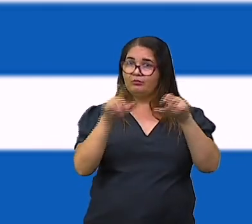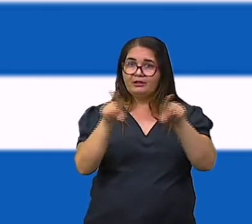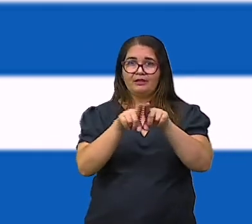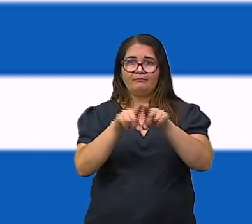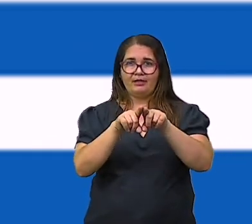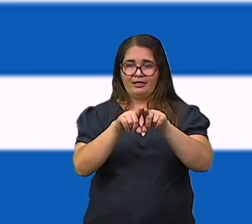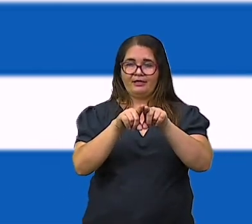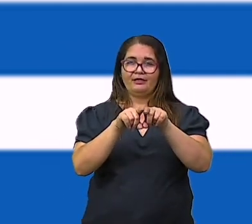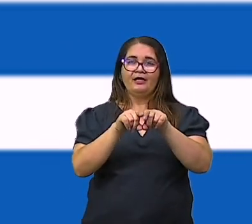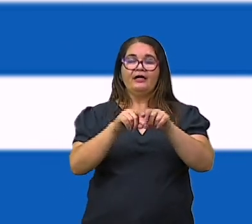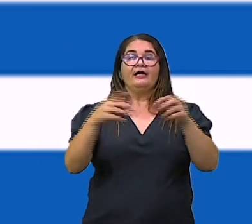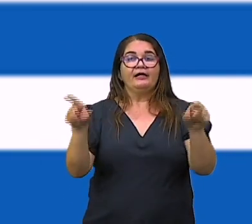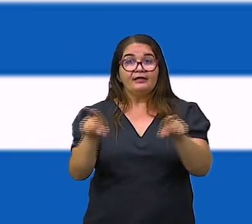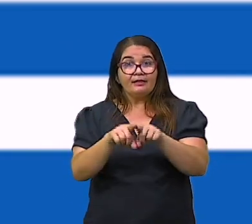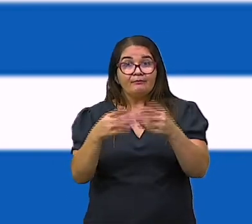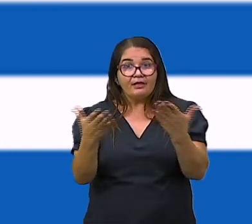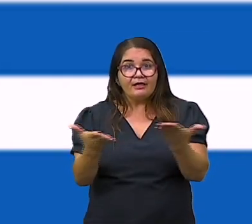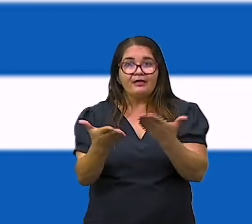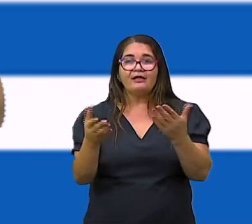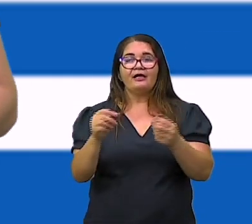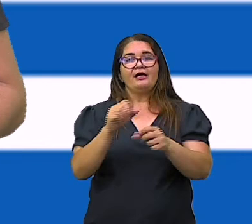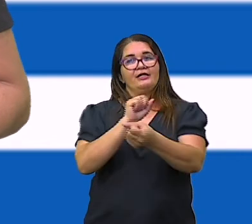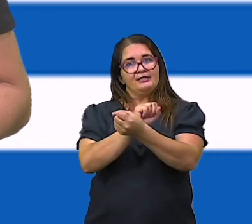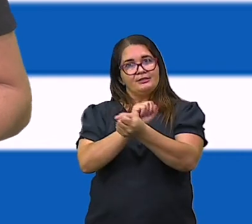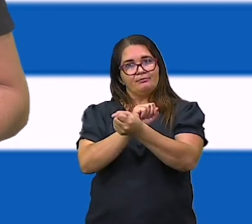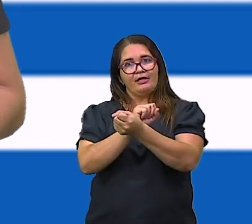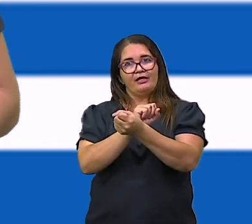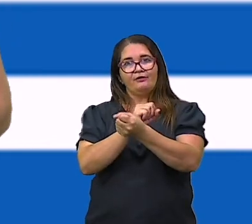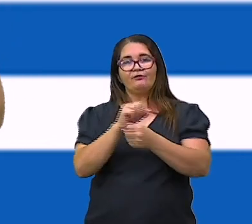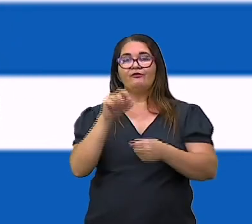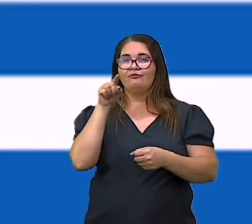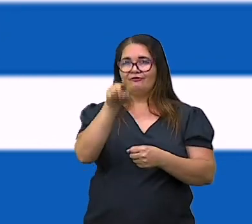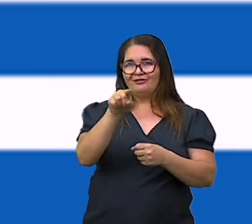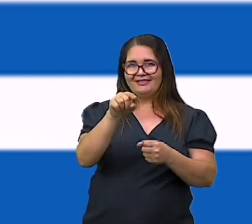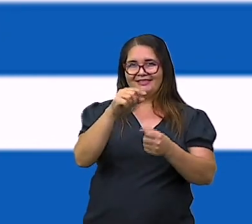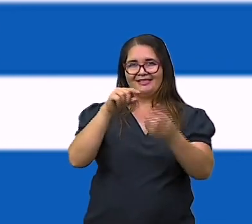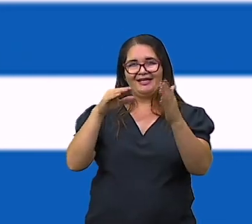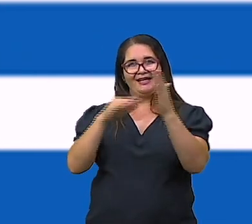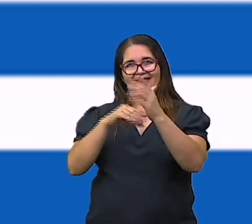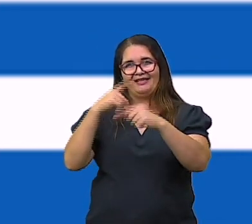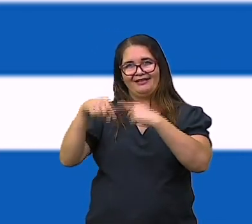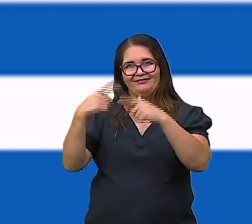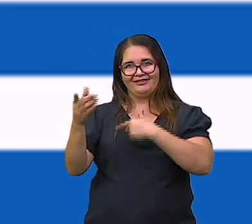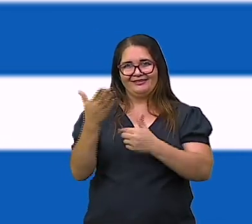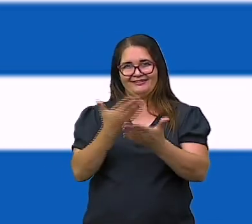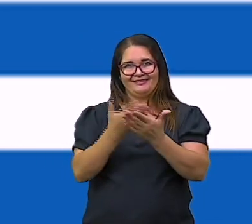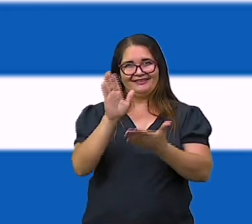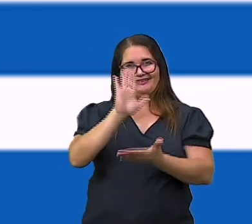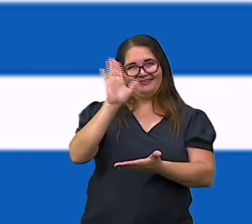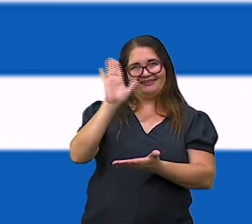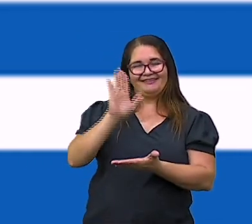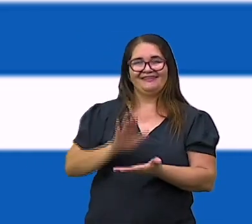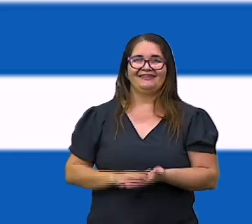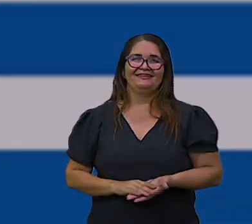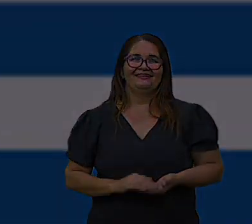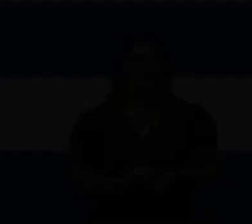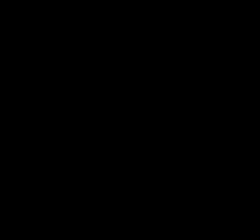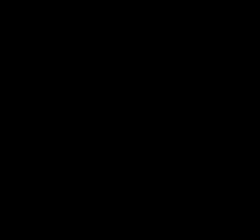os persas. E uma dessas histórias é bem retratada no filme Os 300,